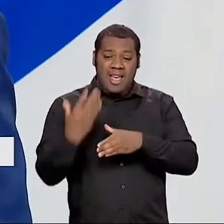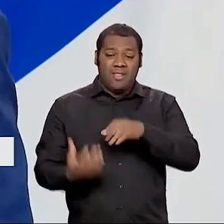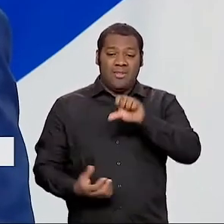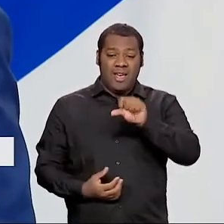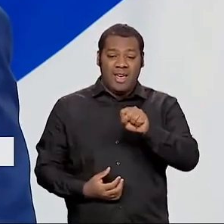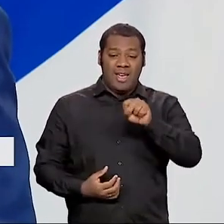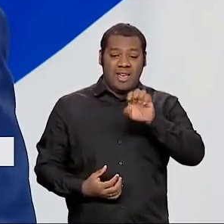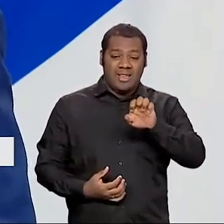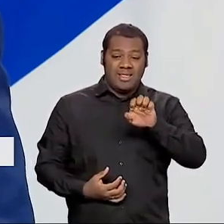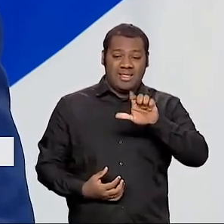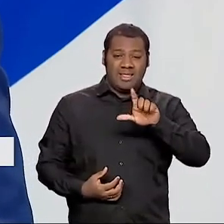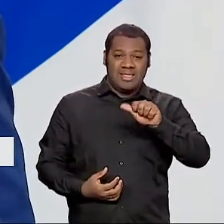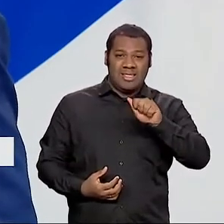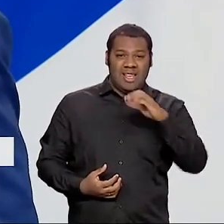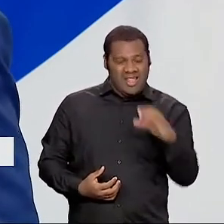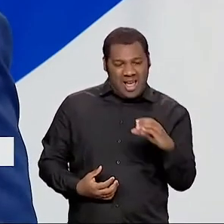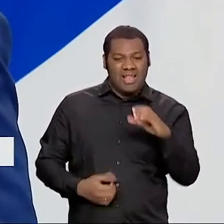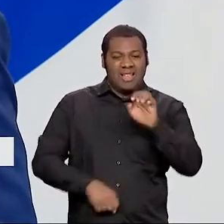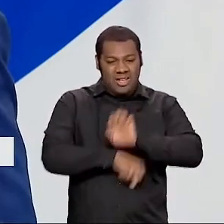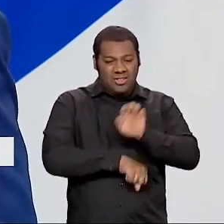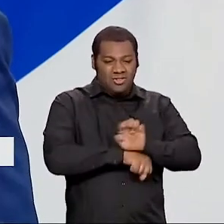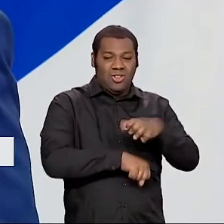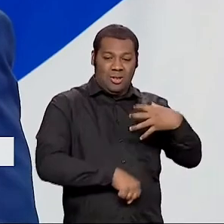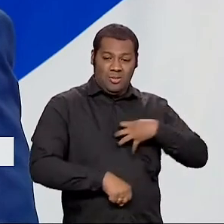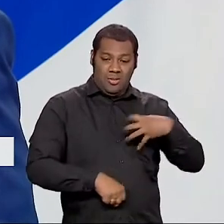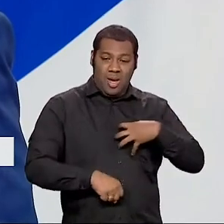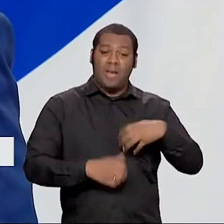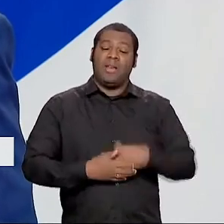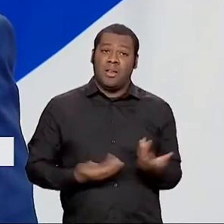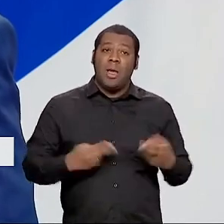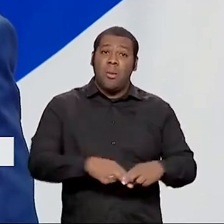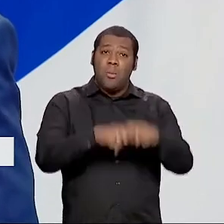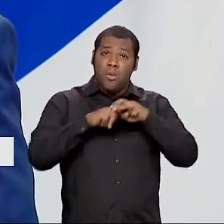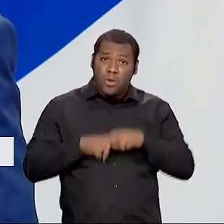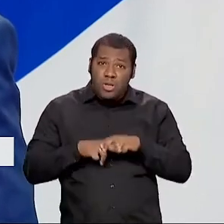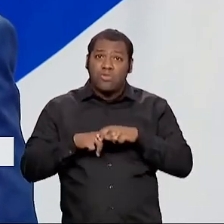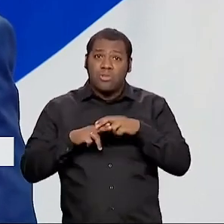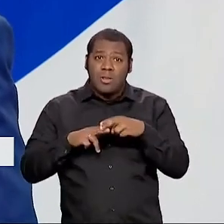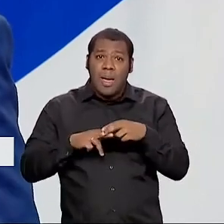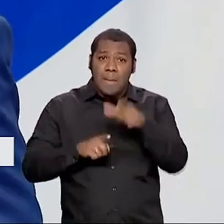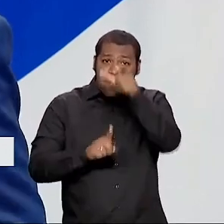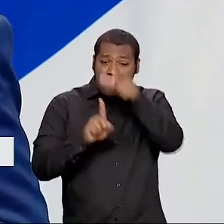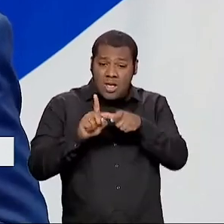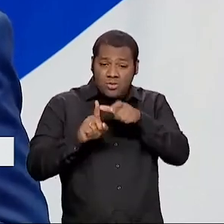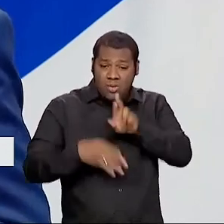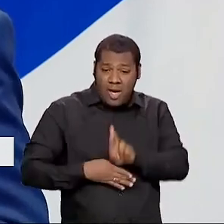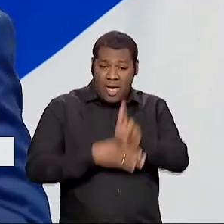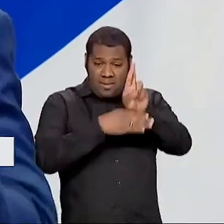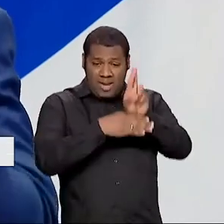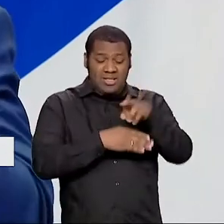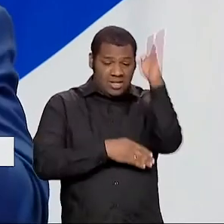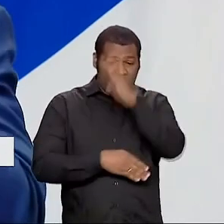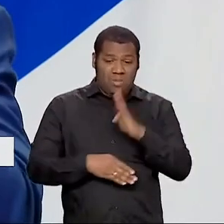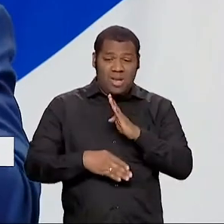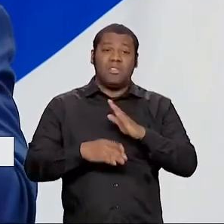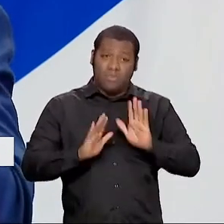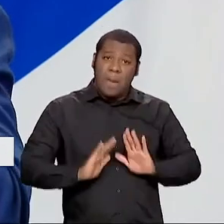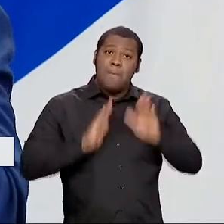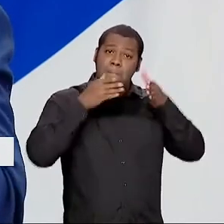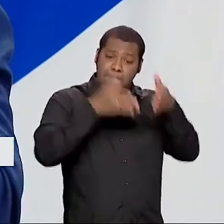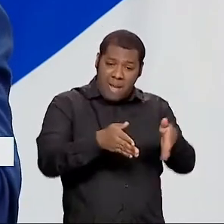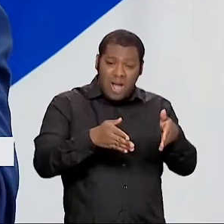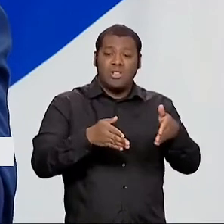obrigação de estar lá comparecendo forte para animar a tropa, porque se o país maior não comparece,